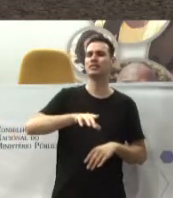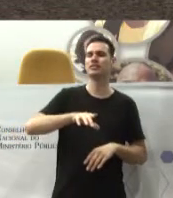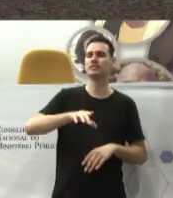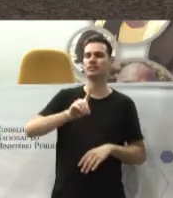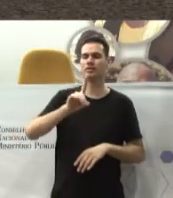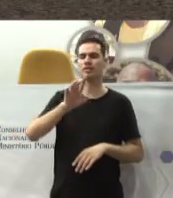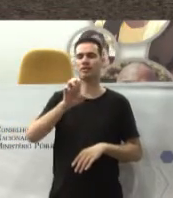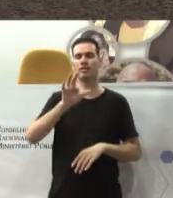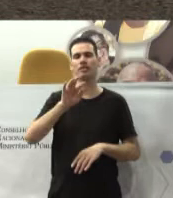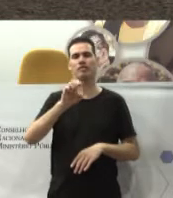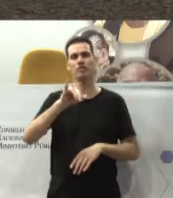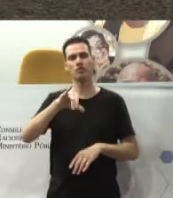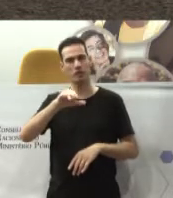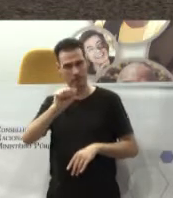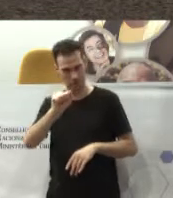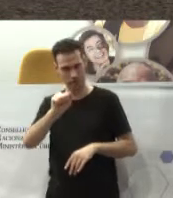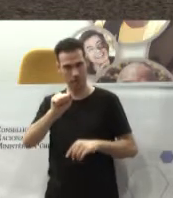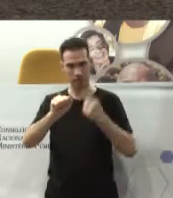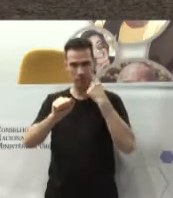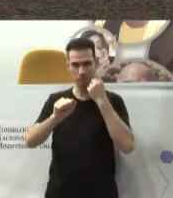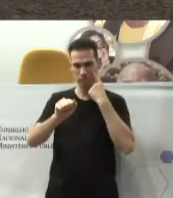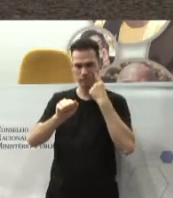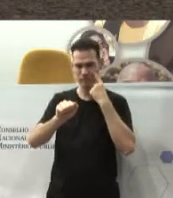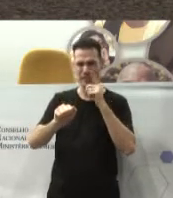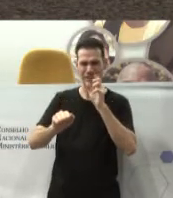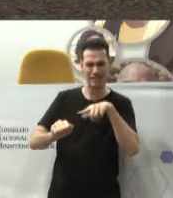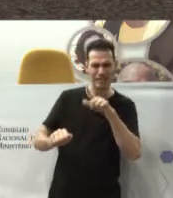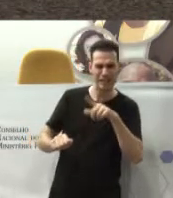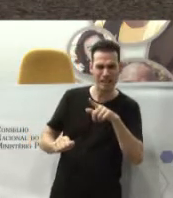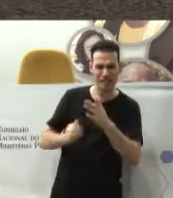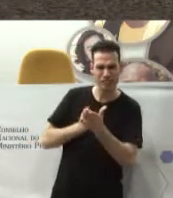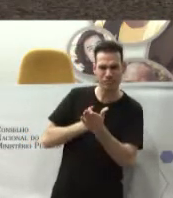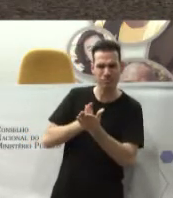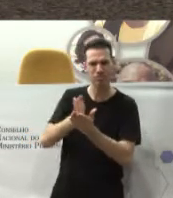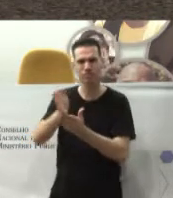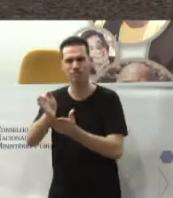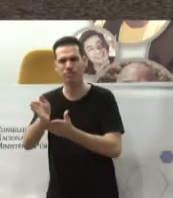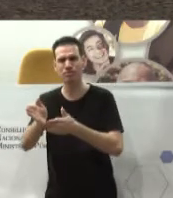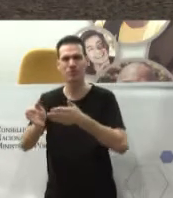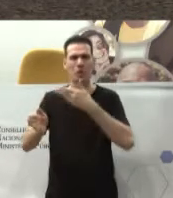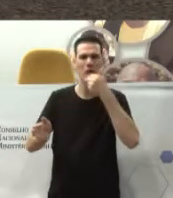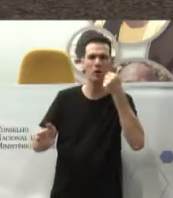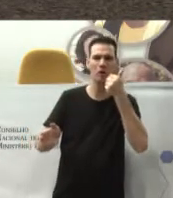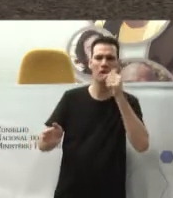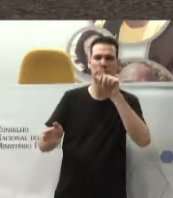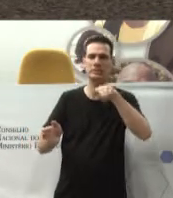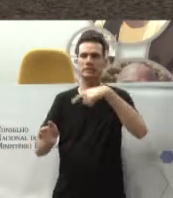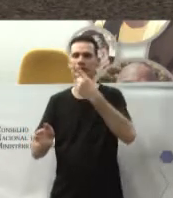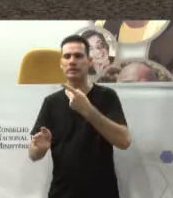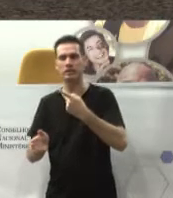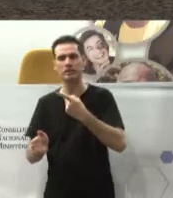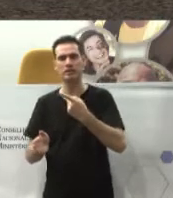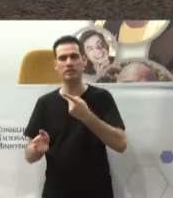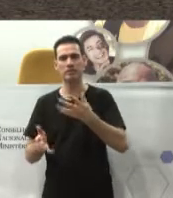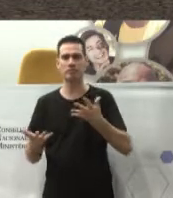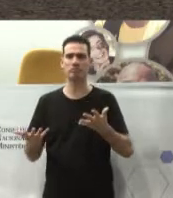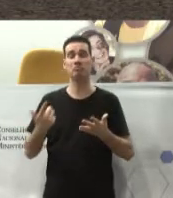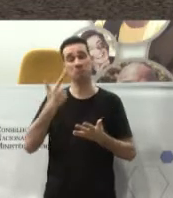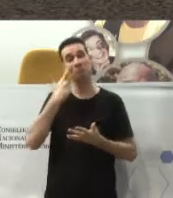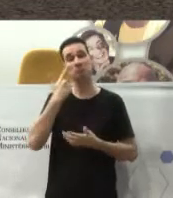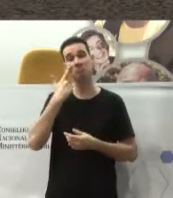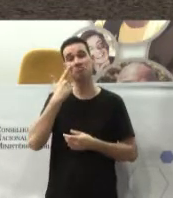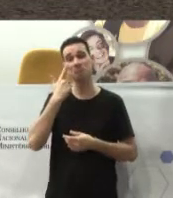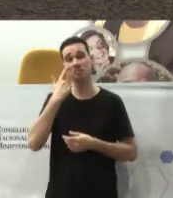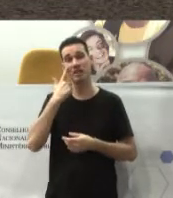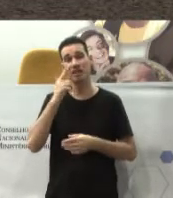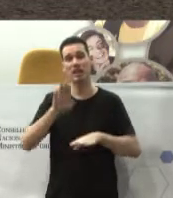reservam outros aspectos. Portanto, será que esse é o melhor caminho? Seguimos assim? Depois, a sobreposição